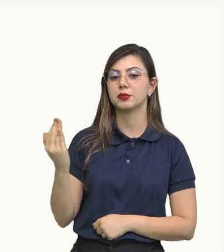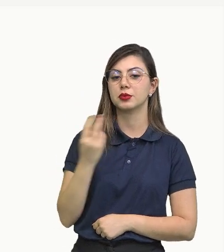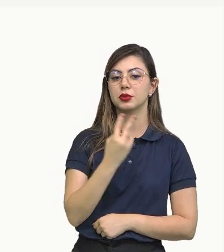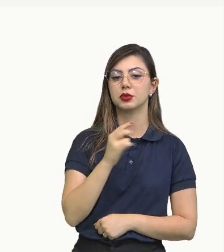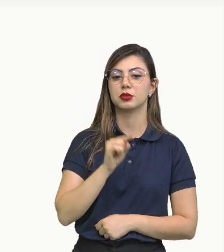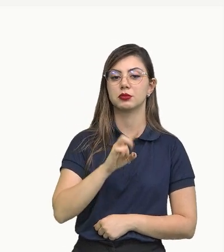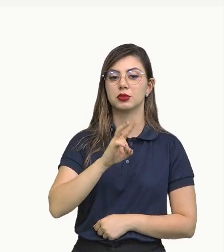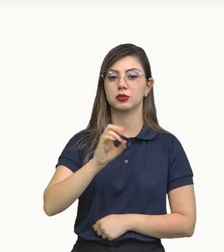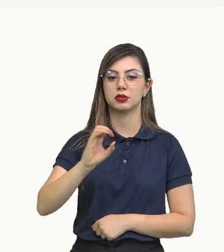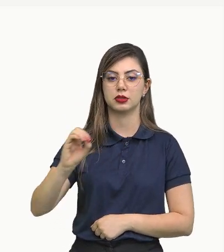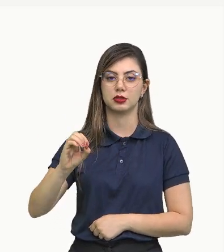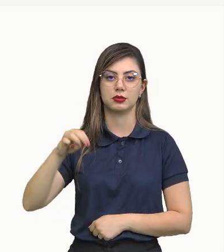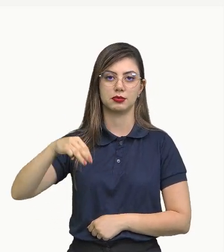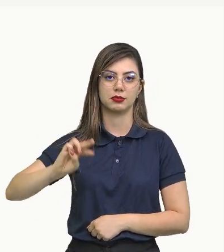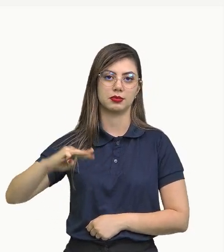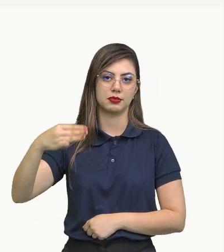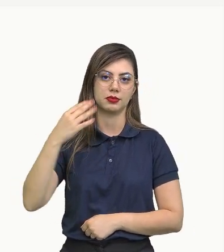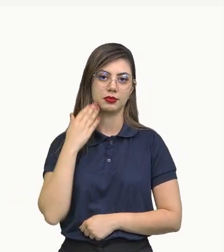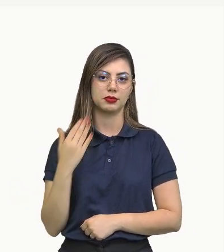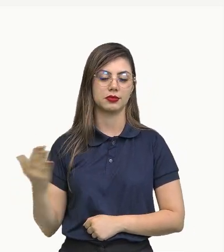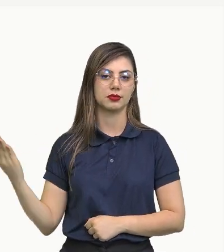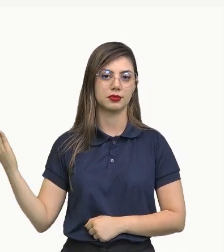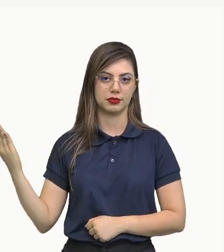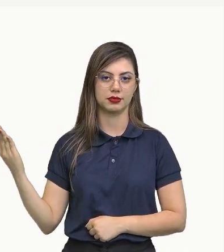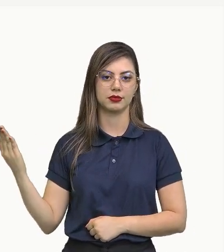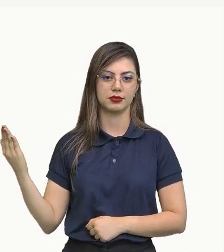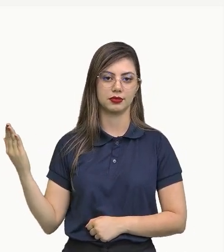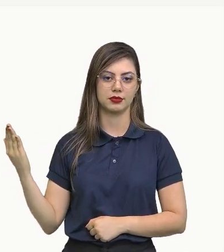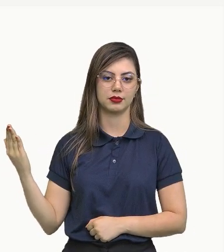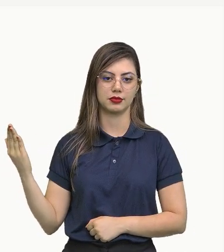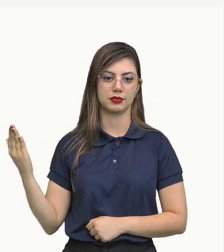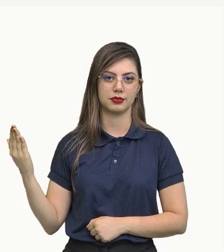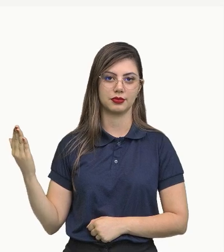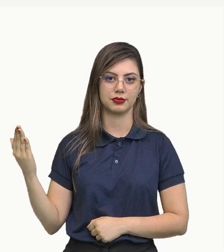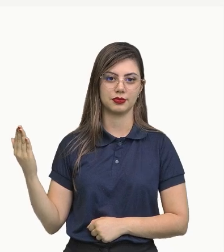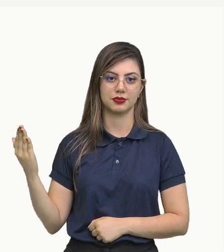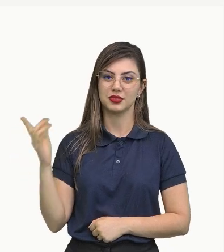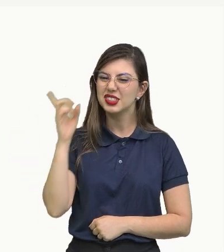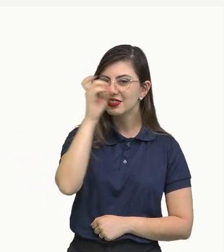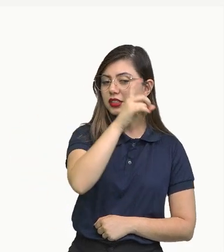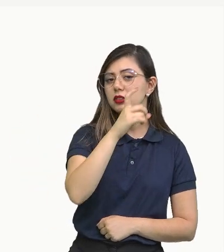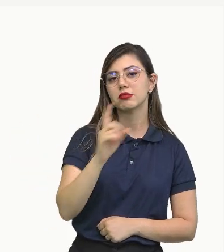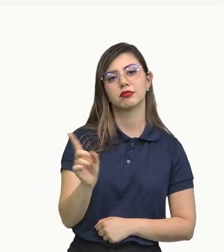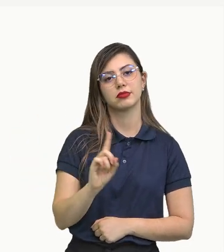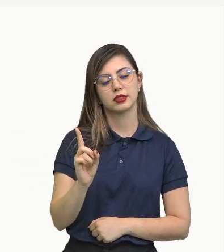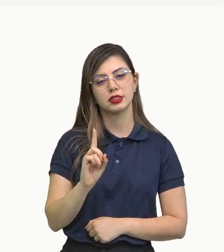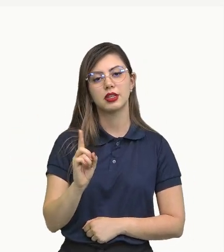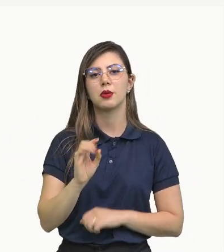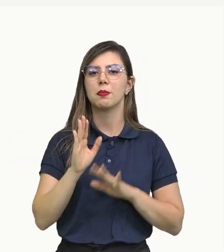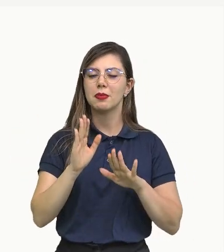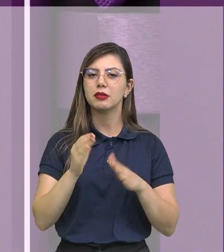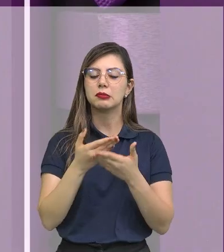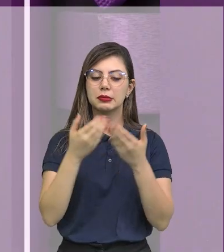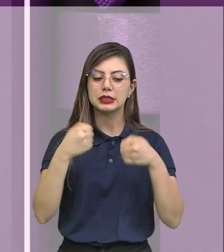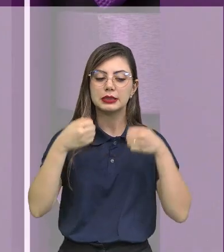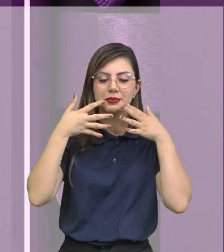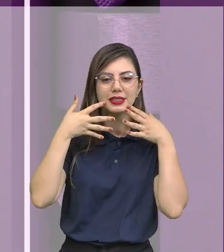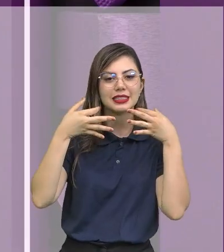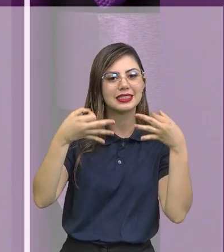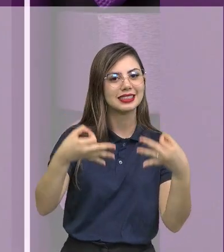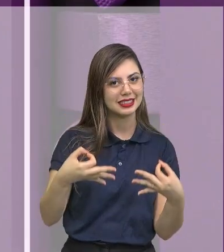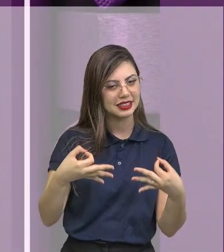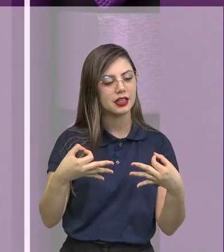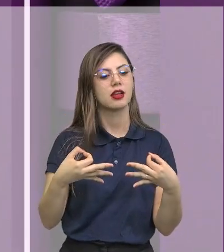este que você visualiza aí na sua tela. Difícil? Não. Trabalhoso. Não vou te enganar, não. É